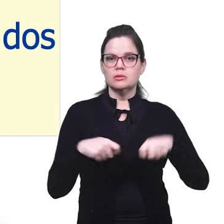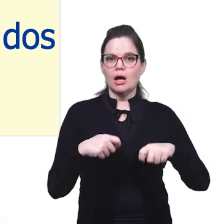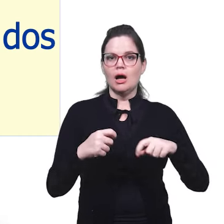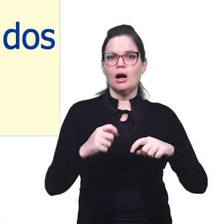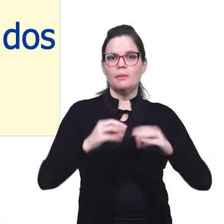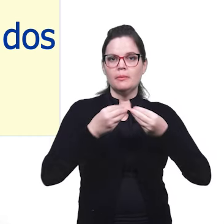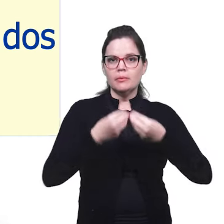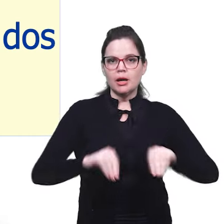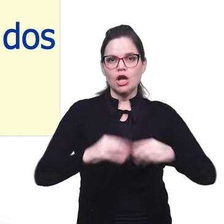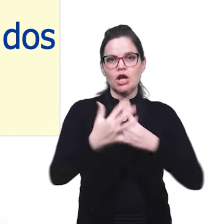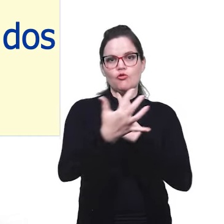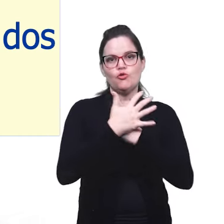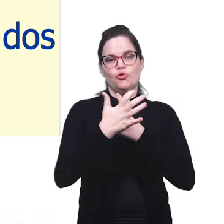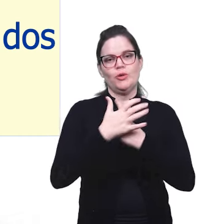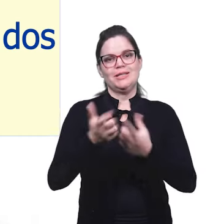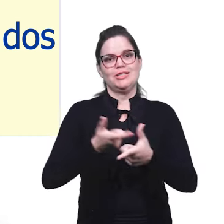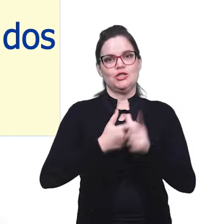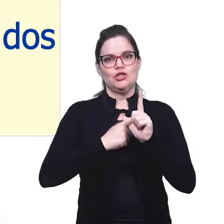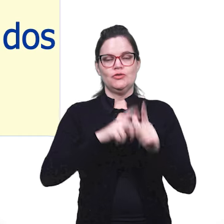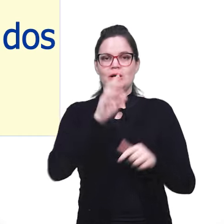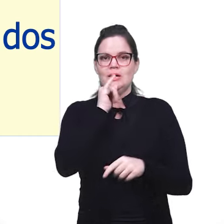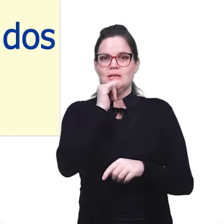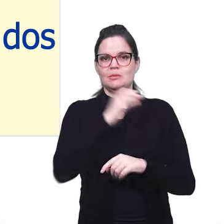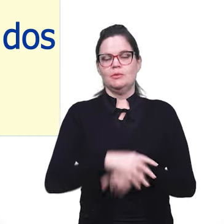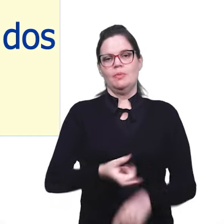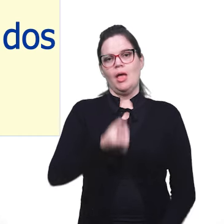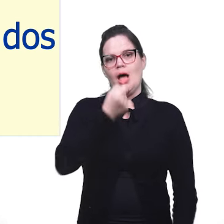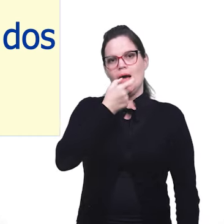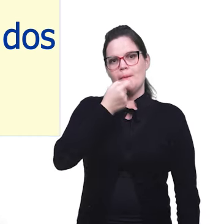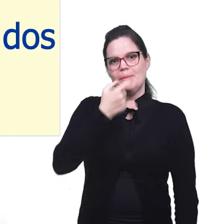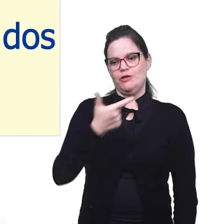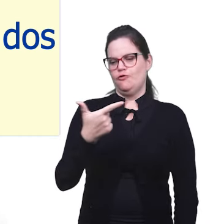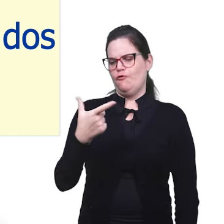inflação leva à dívida. Porque o